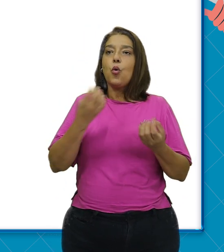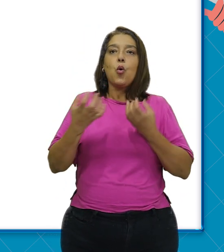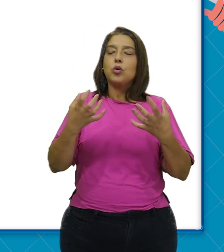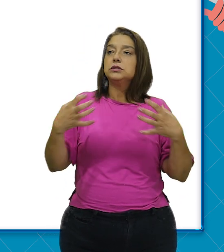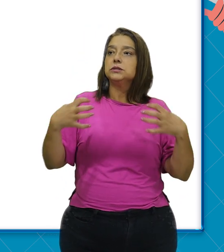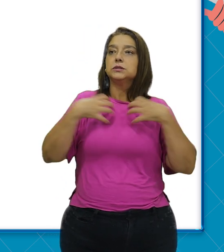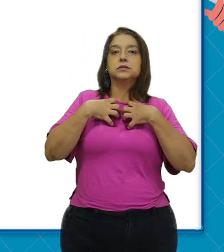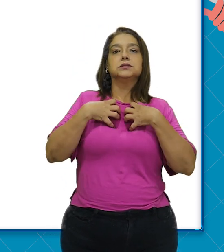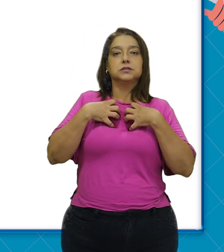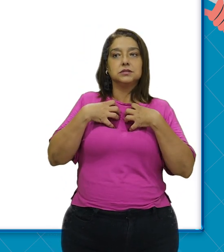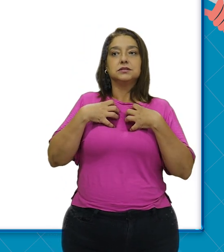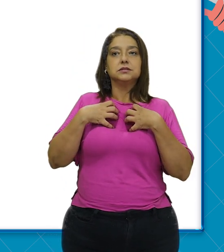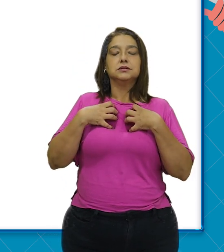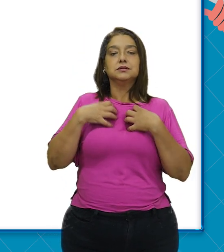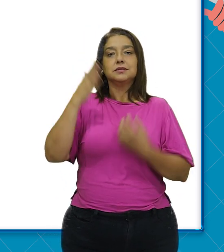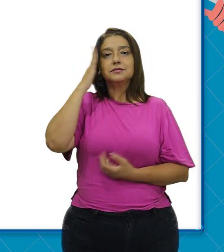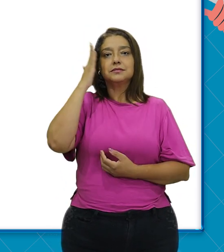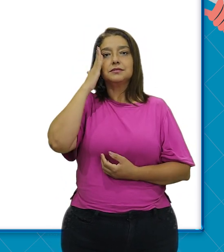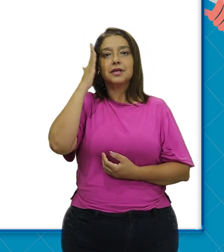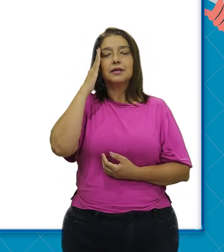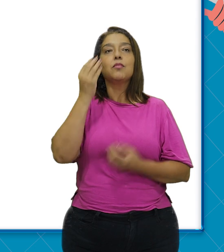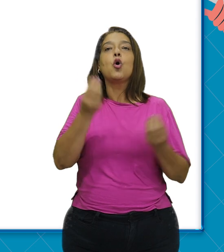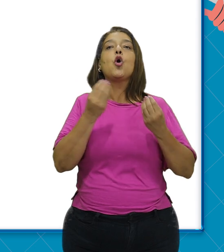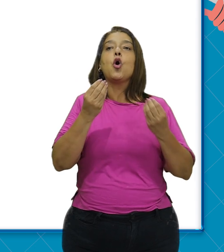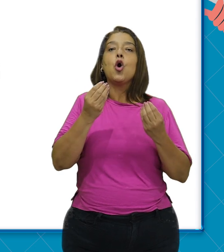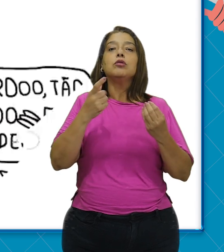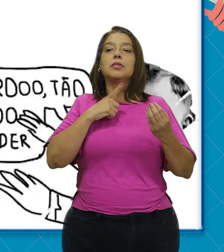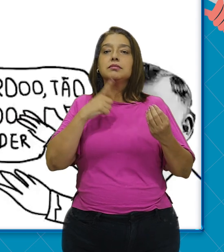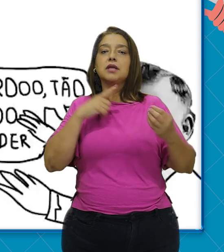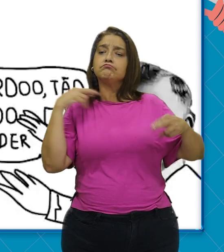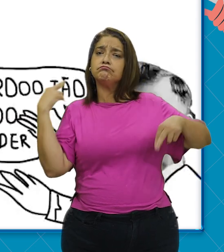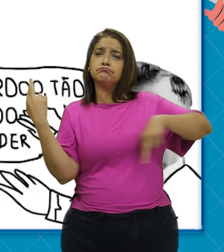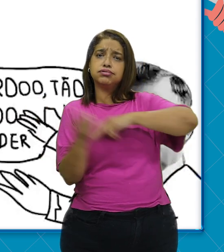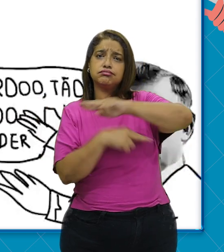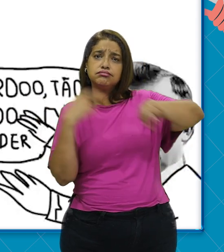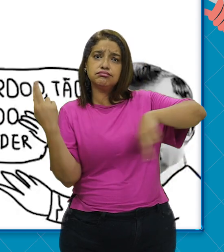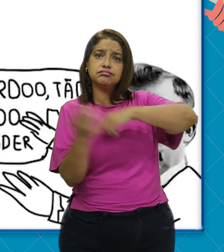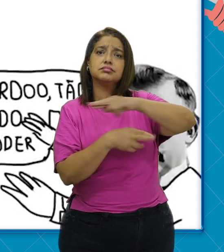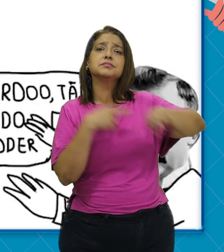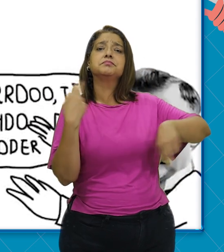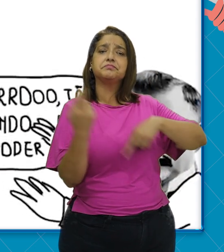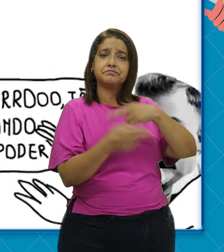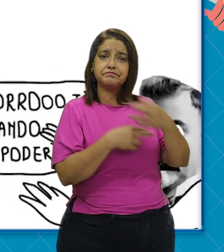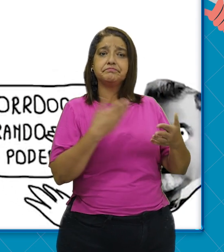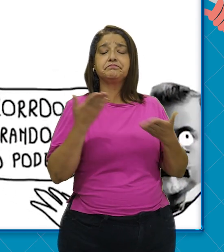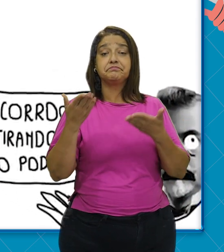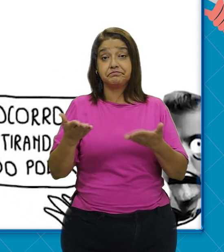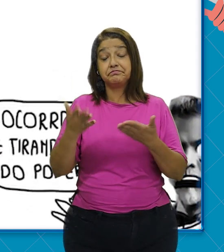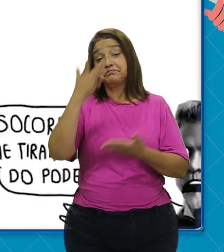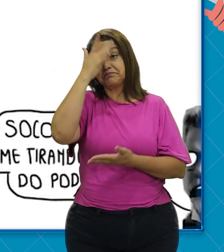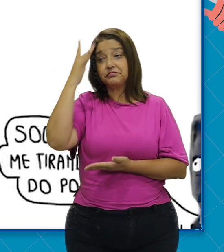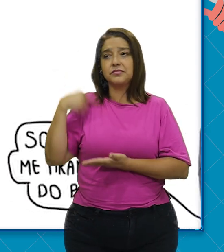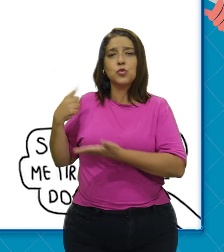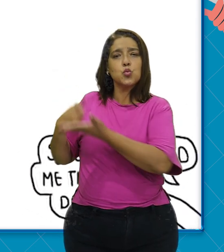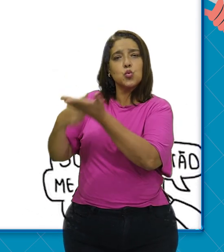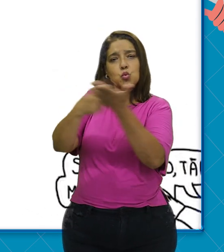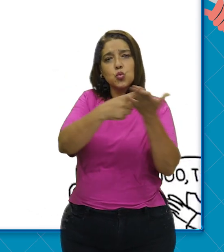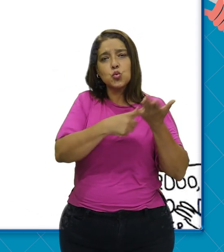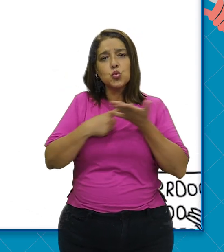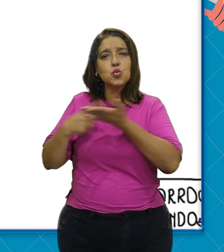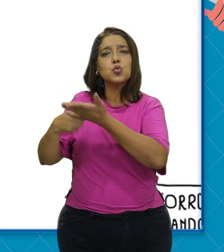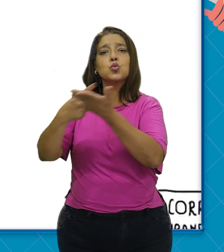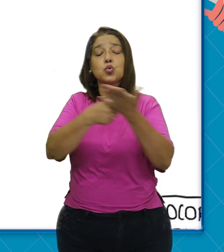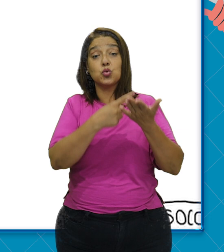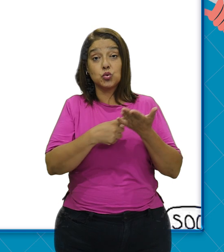motivos para tomar o poder. Eles criaram uma rede de contatos militares para depor o Washington Luiz. Dessa forma, no